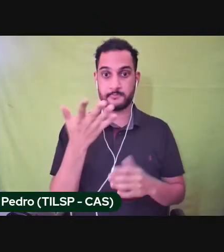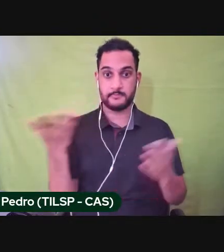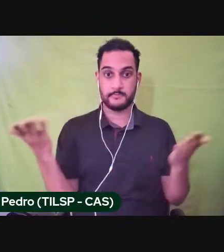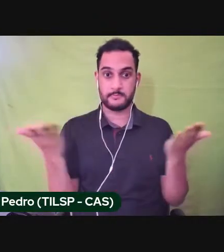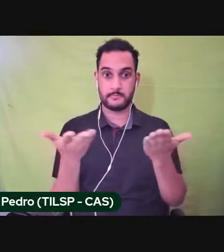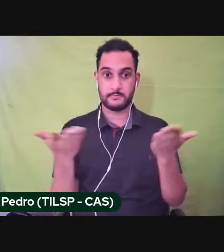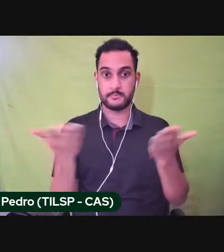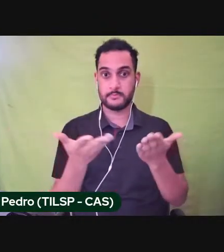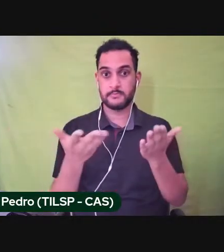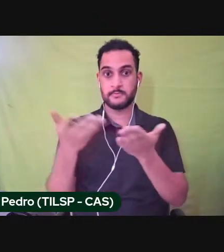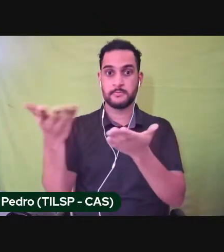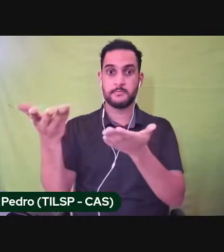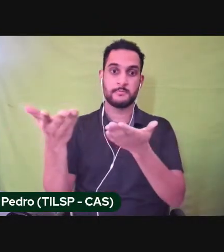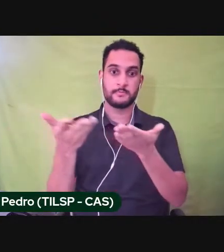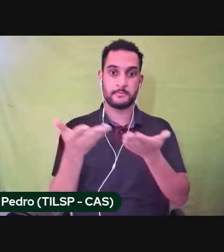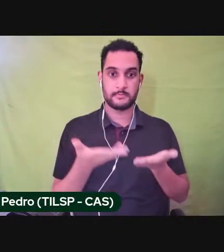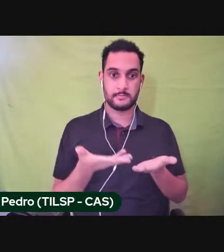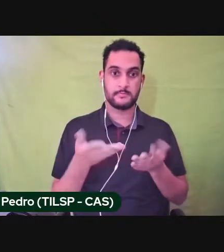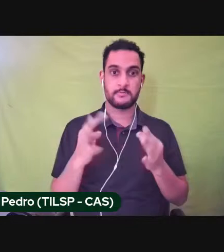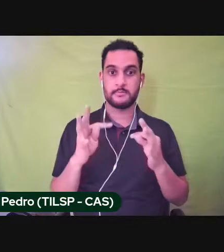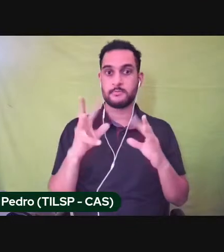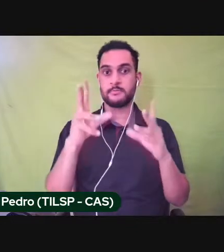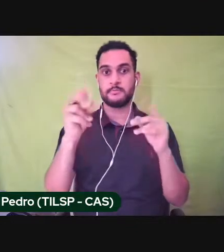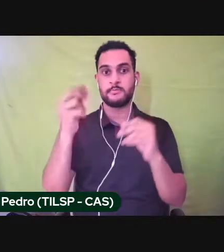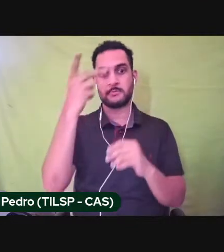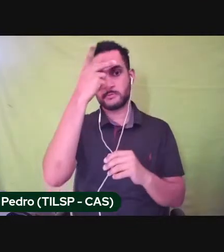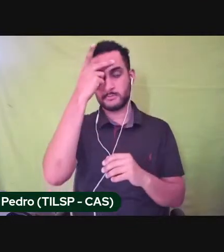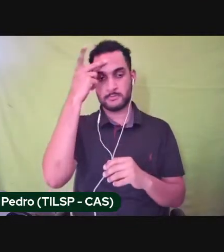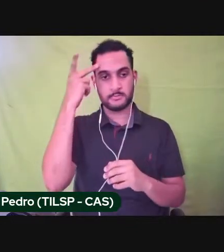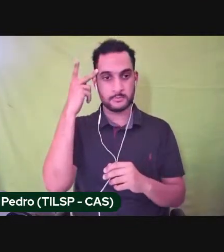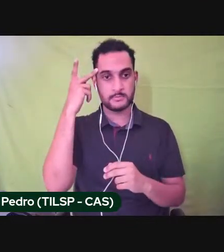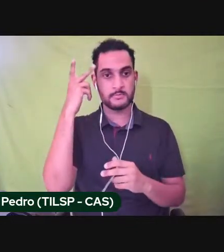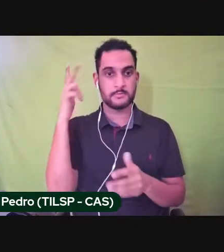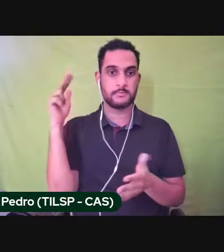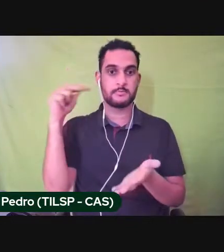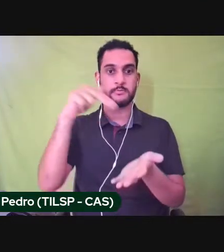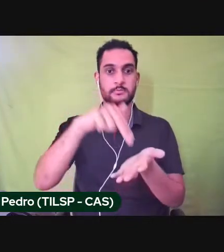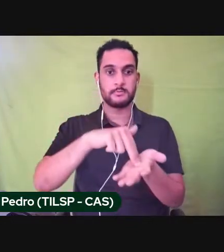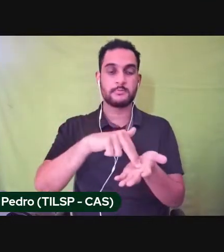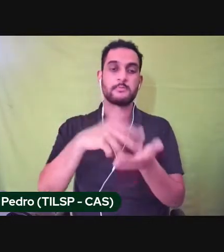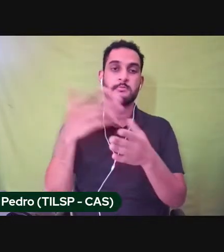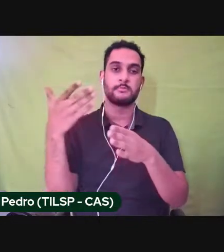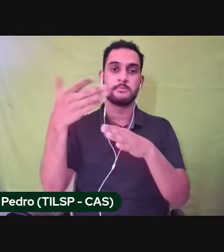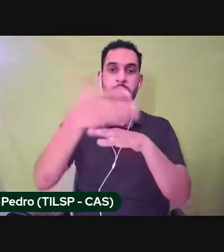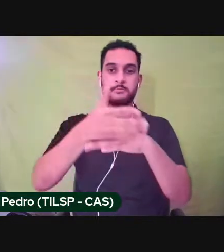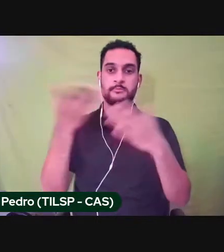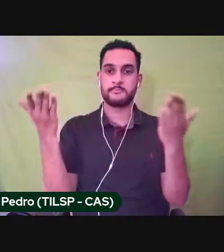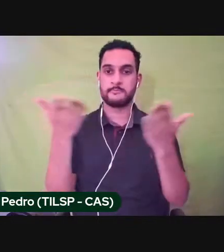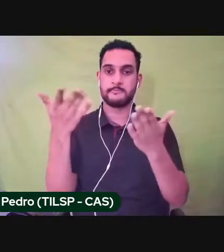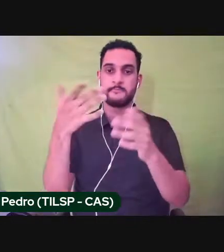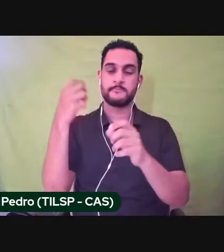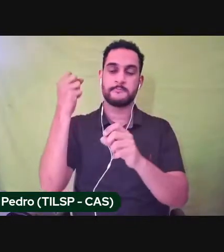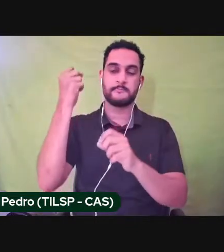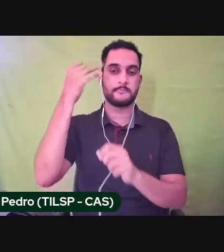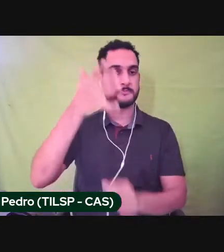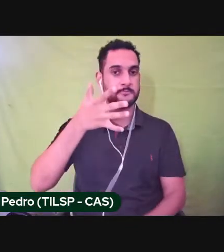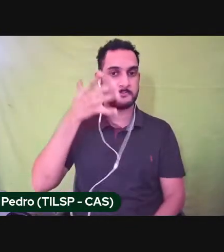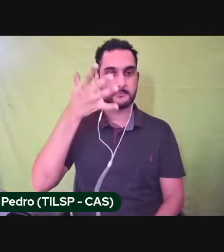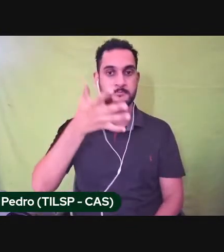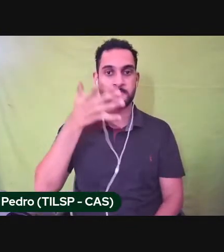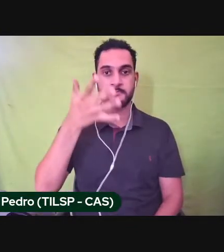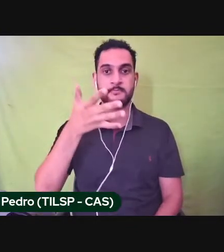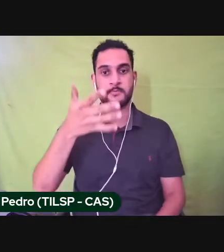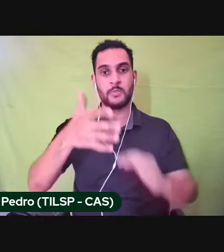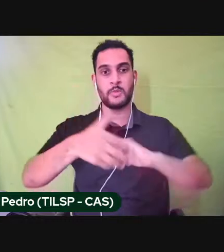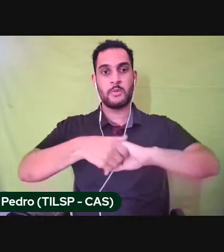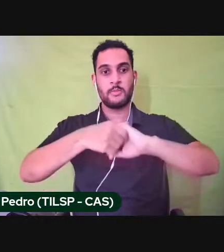as boas-vindas a todos que aqui vierem acessar o nosso ciclo de palestras. Cumprimentar a nossa